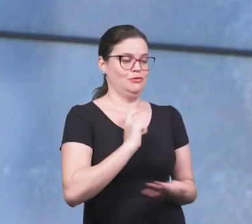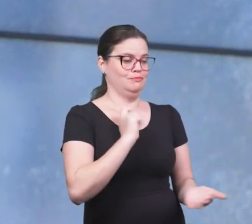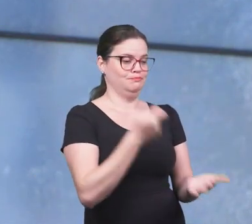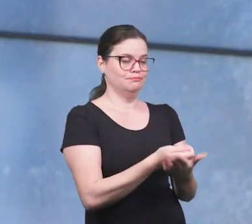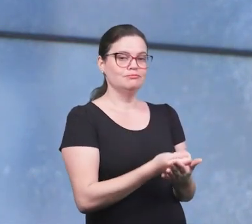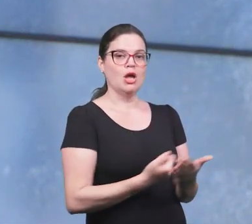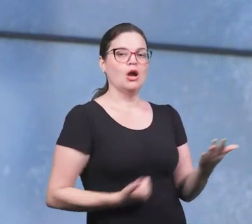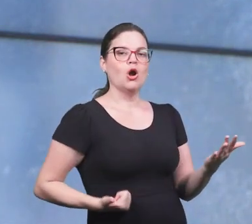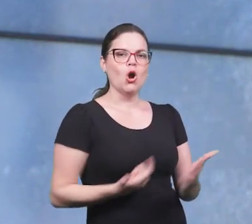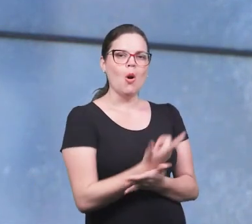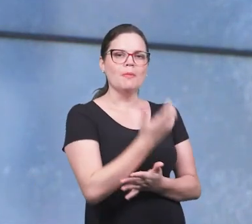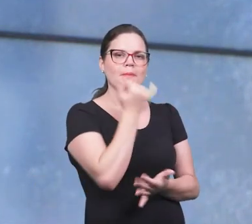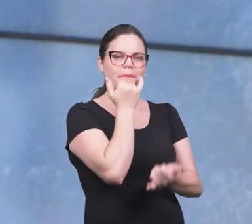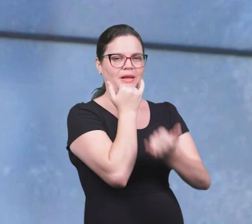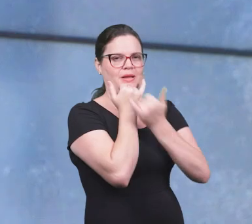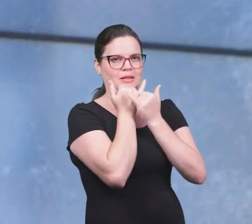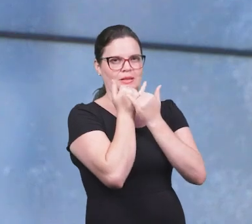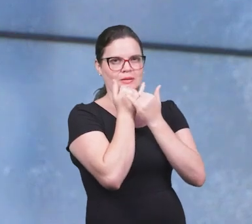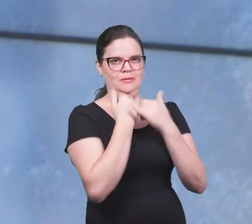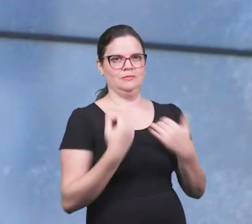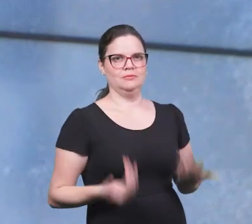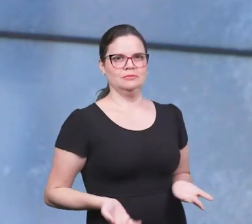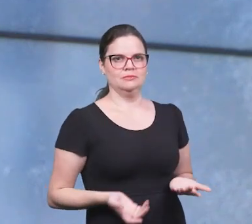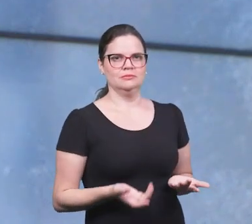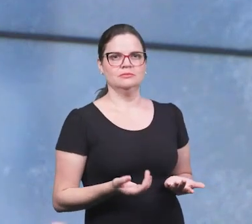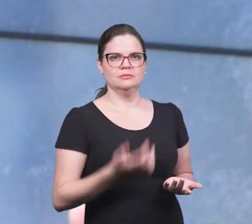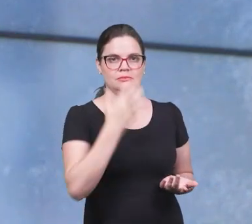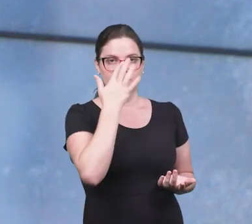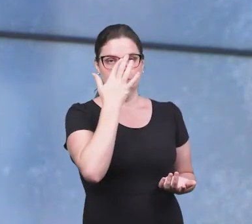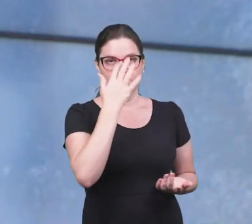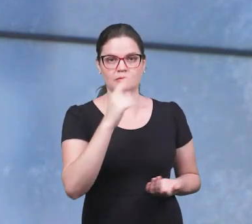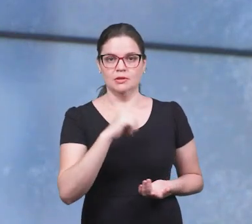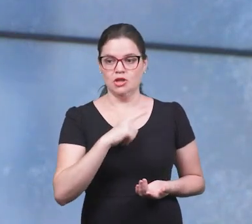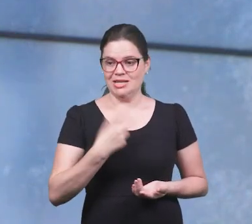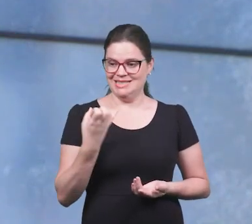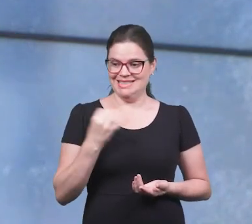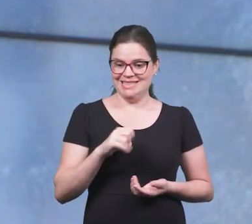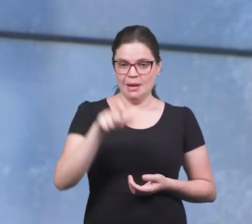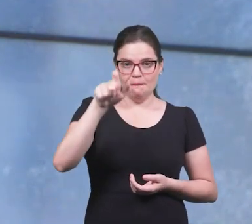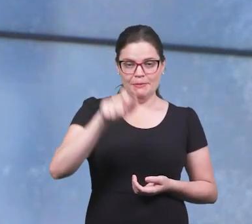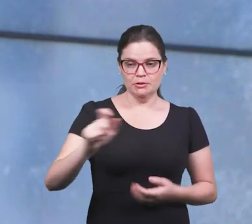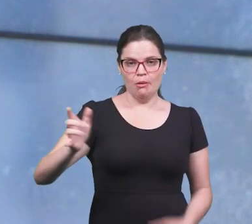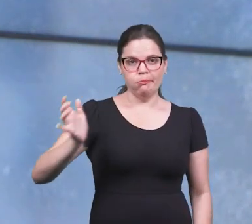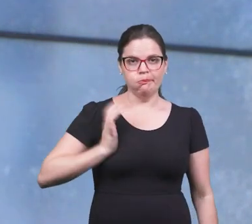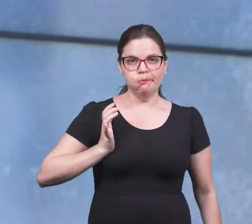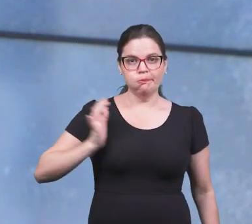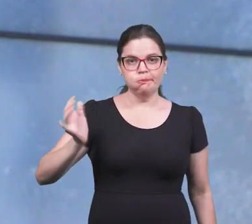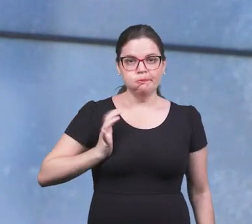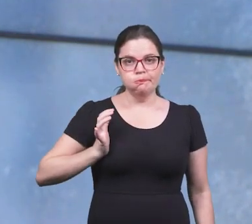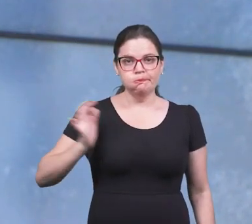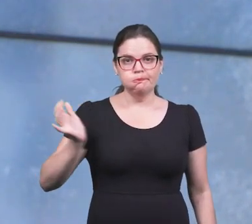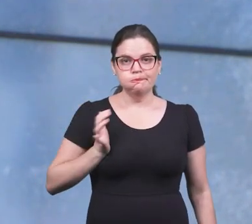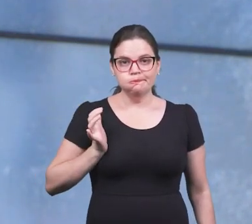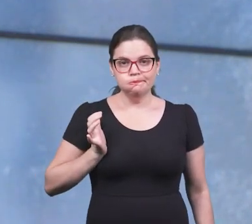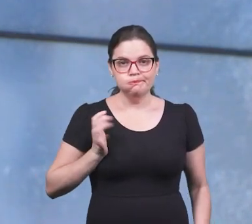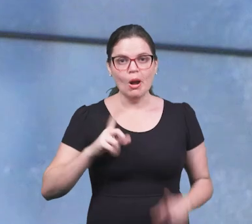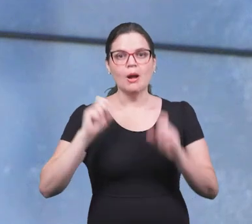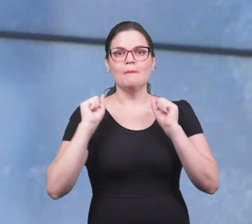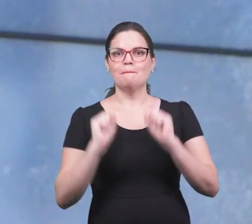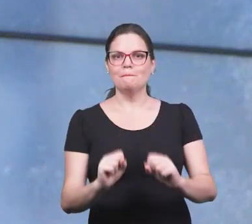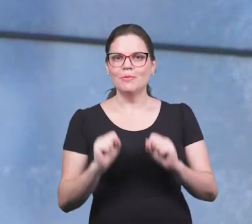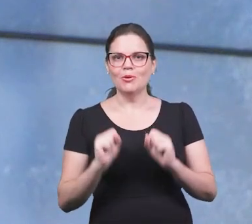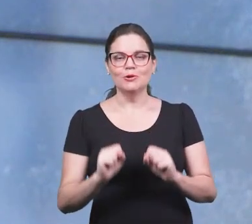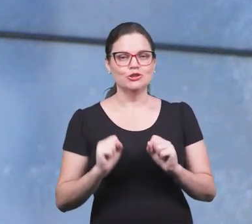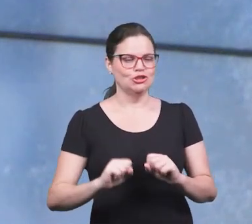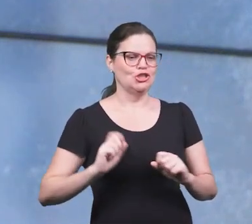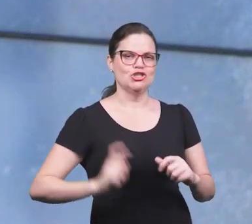eternas, né? Ou seja, você comprava por uma grande quantia de dinheiro para poder ter todos